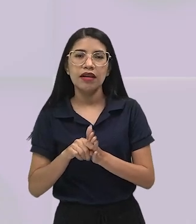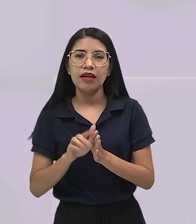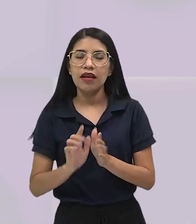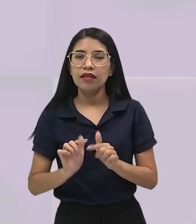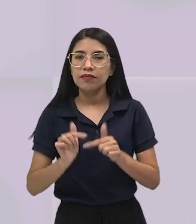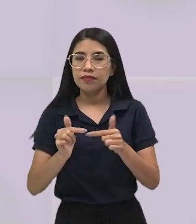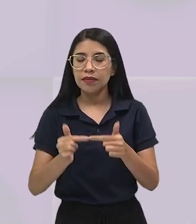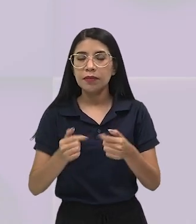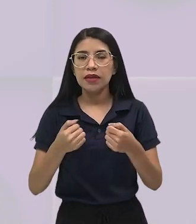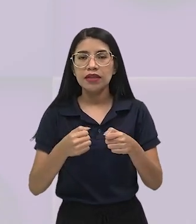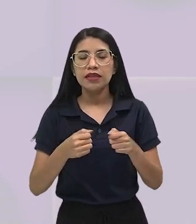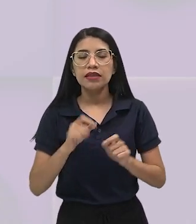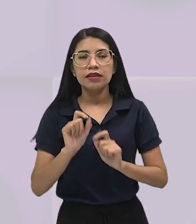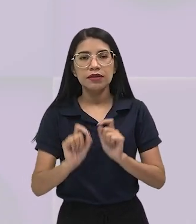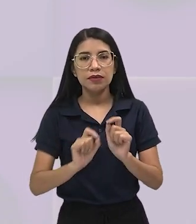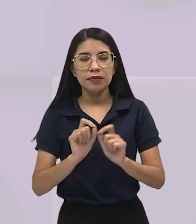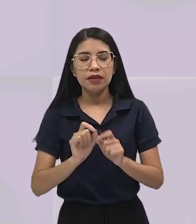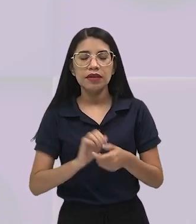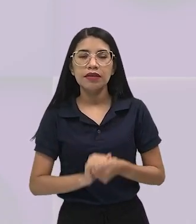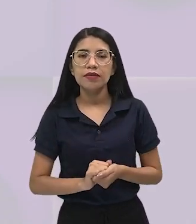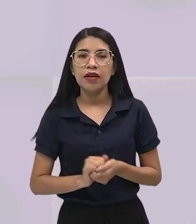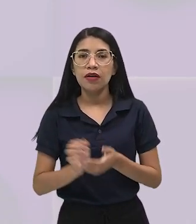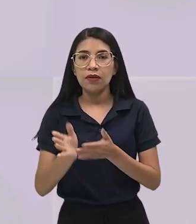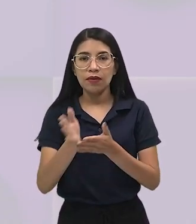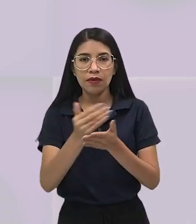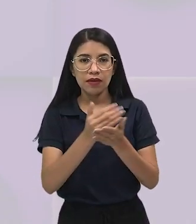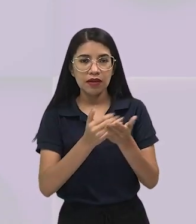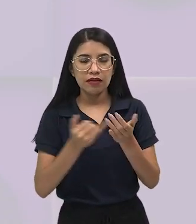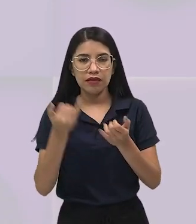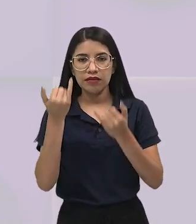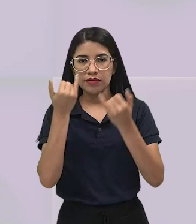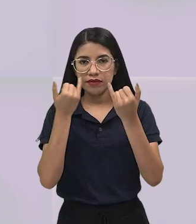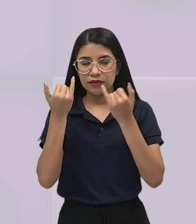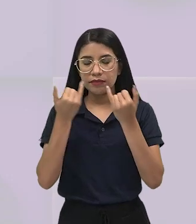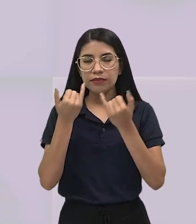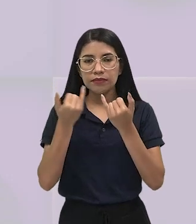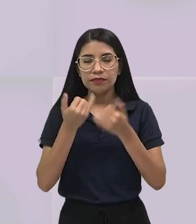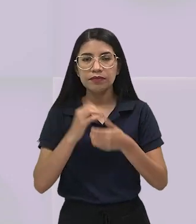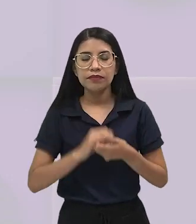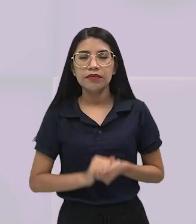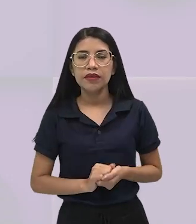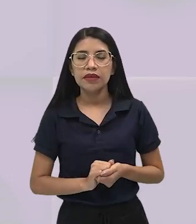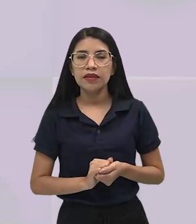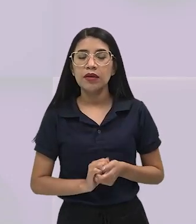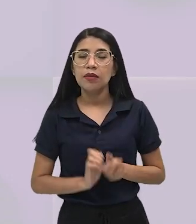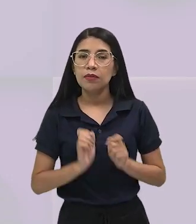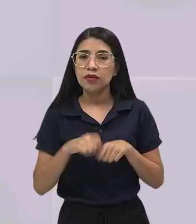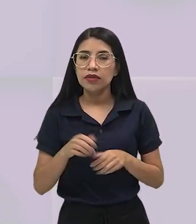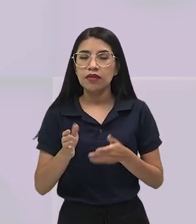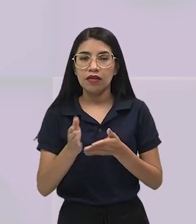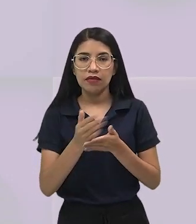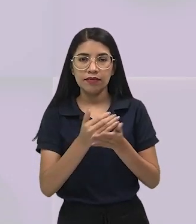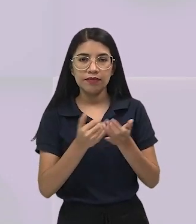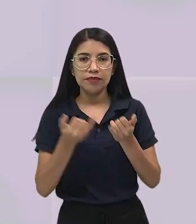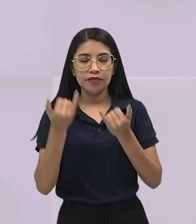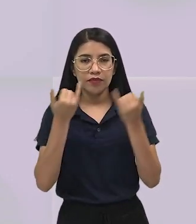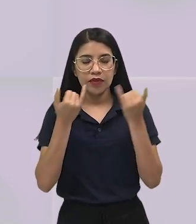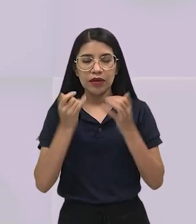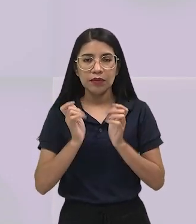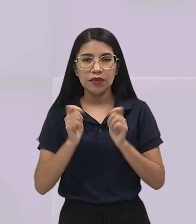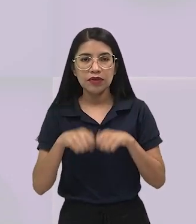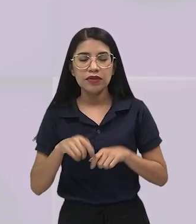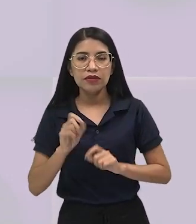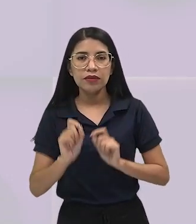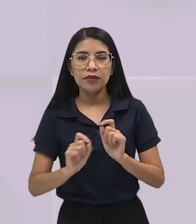que contar com os dados, certo? É só através de dados que nós